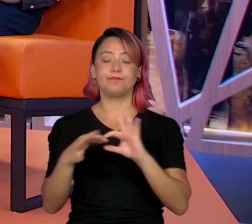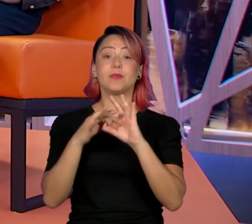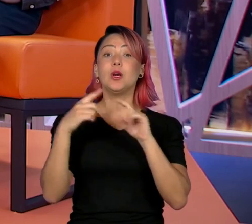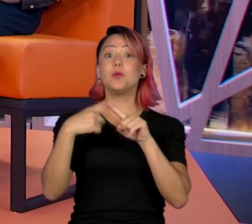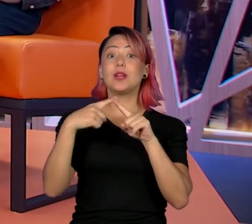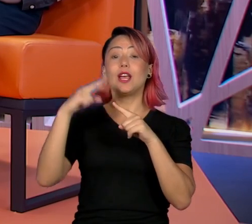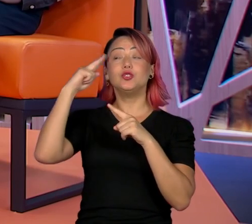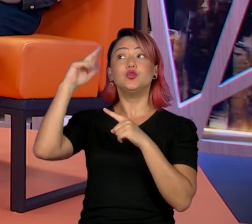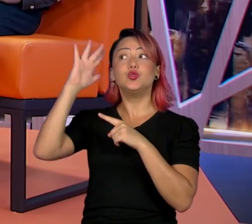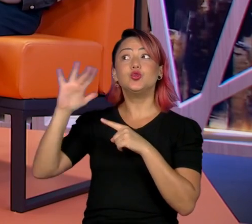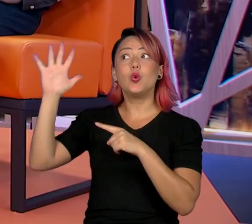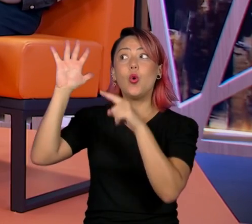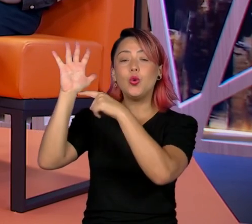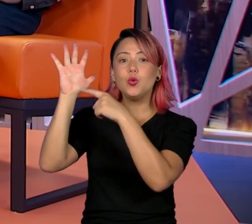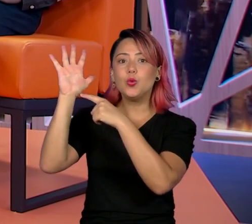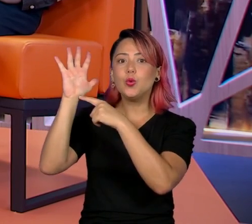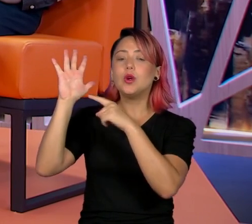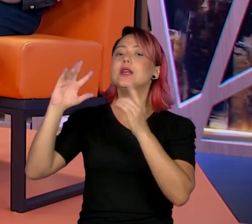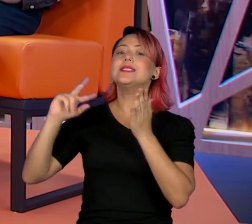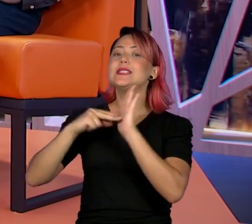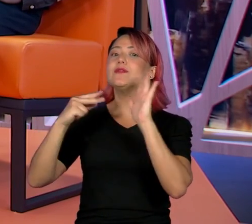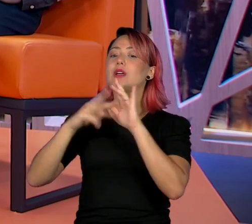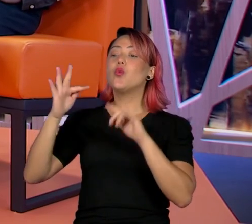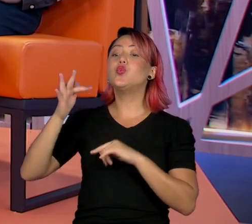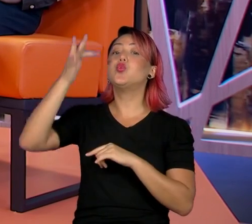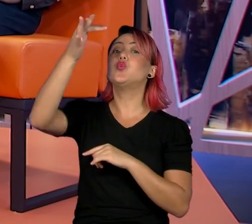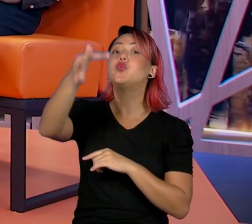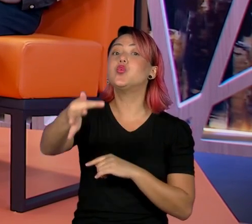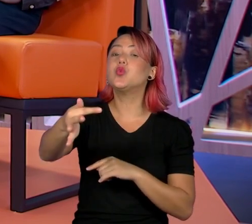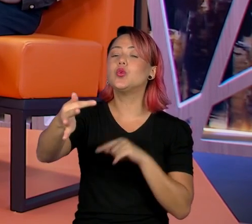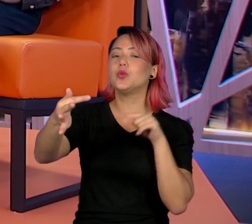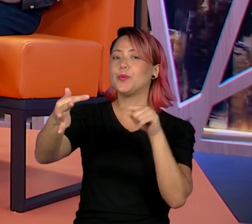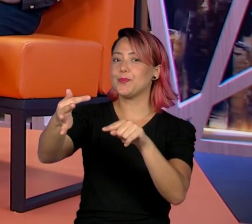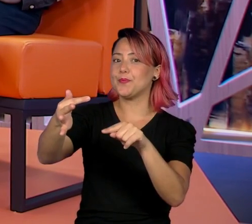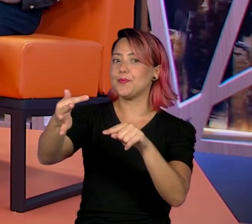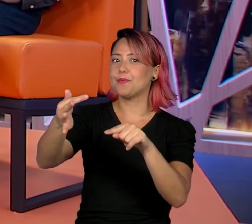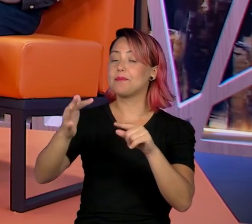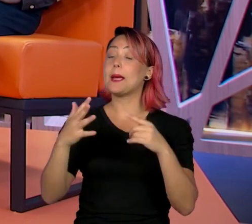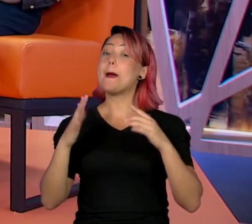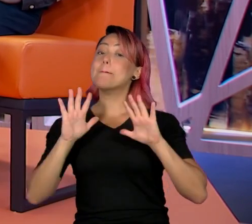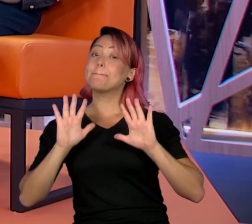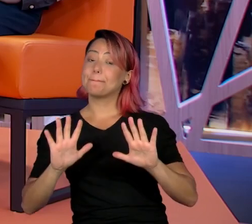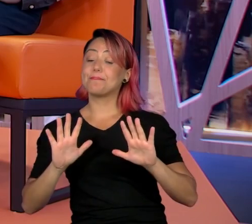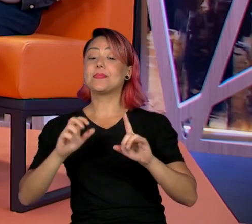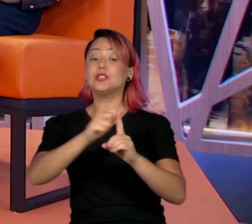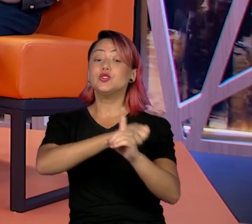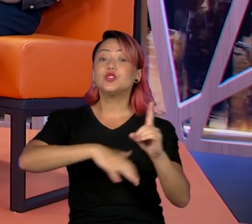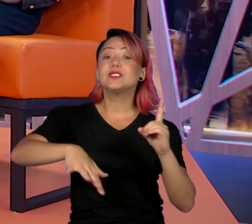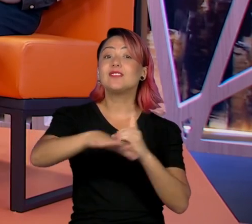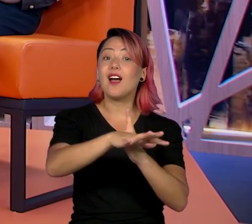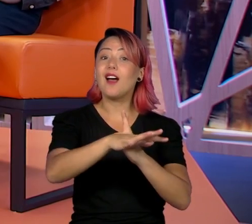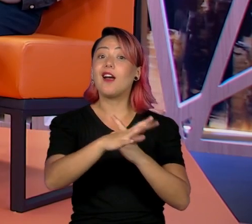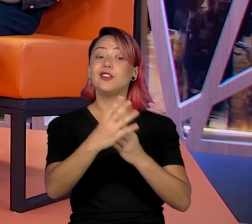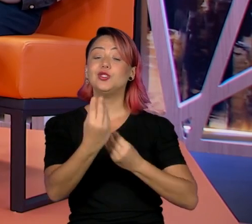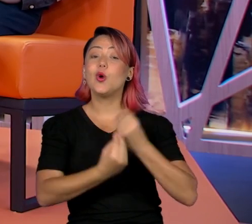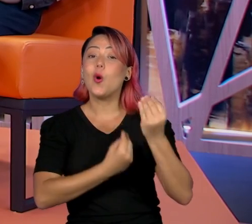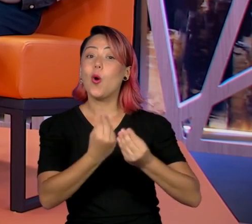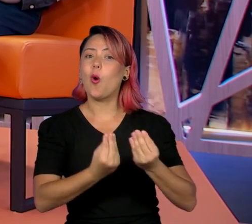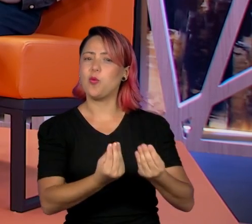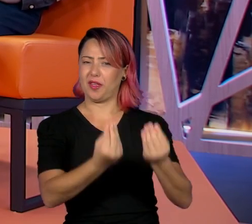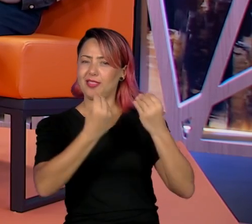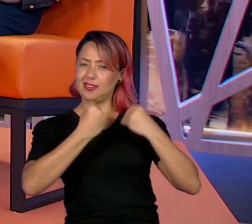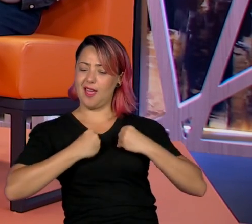de futuro é uma construção coletiva. E quais são as condições coletivas que nos é dada para que a gente possa